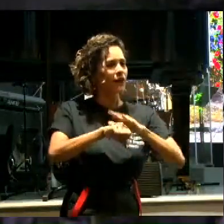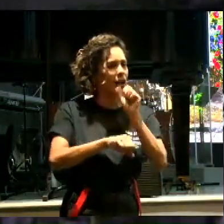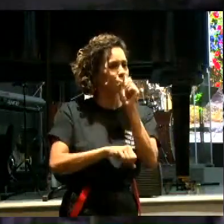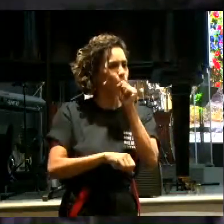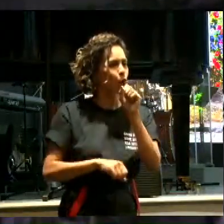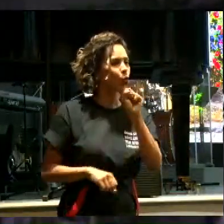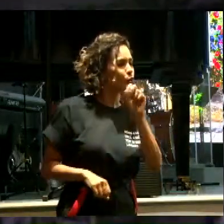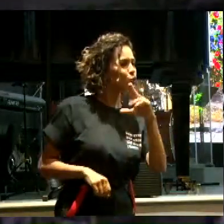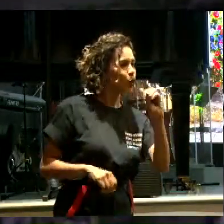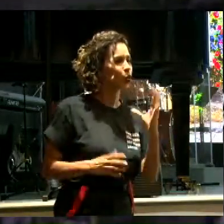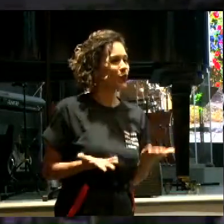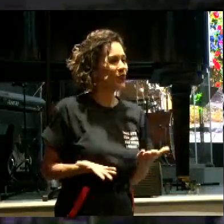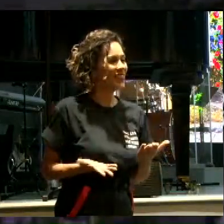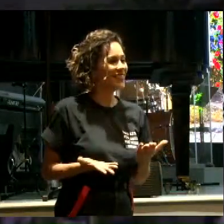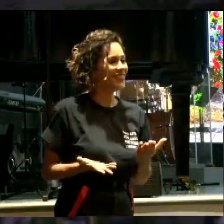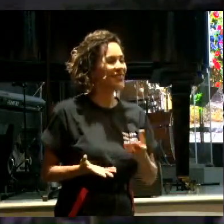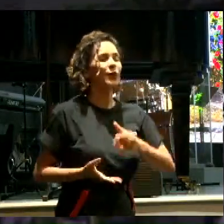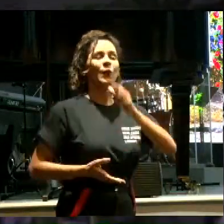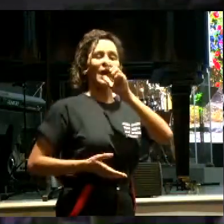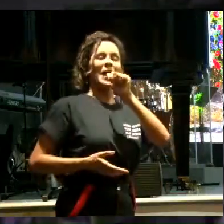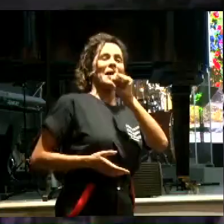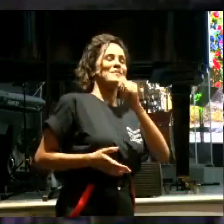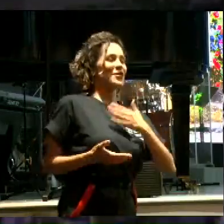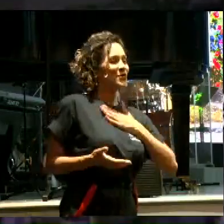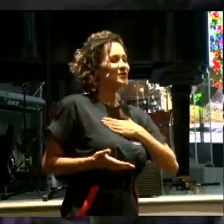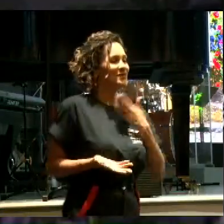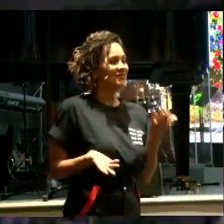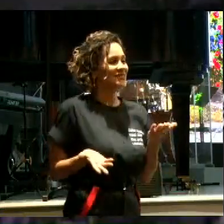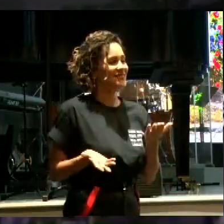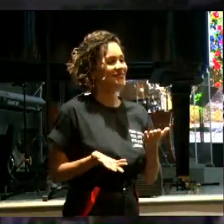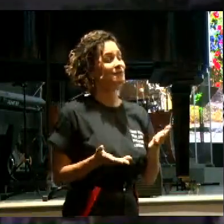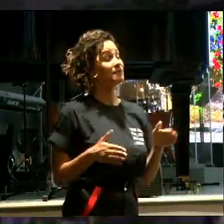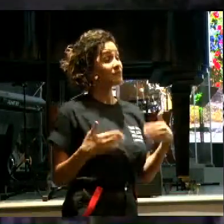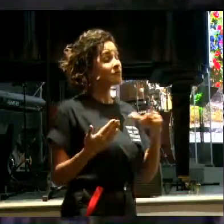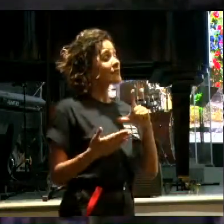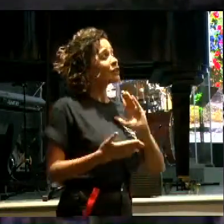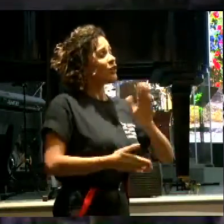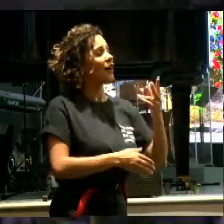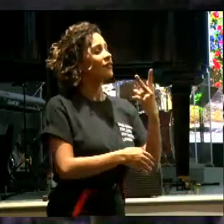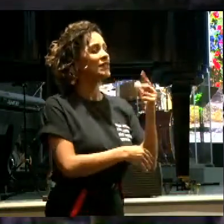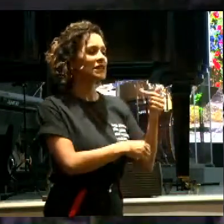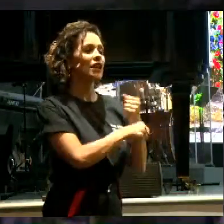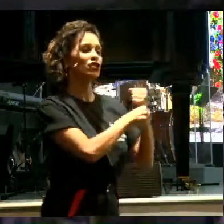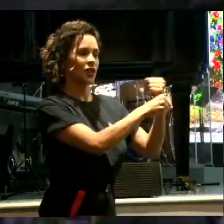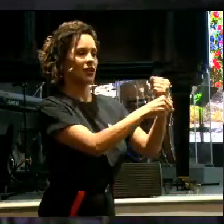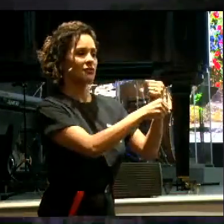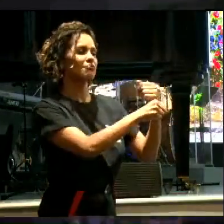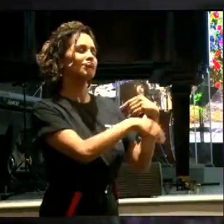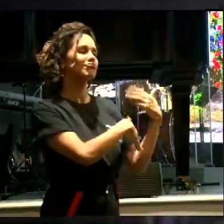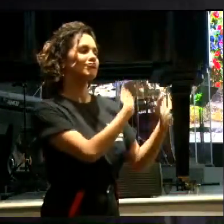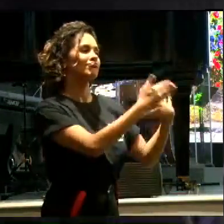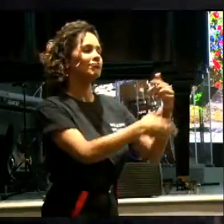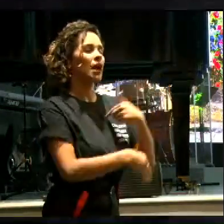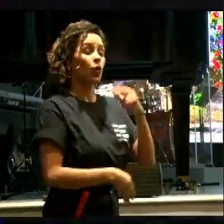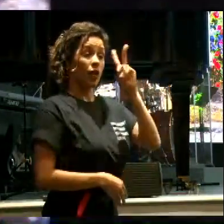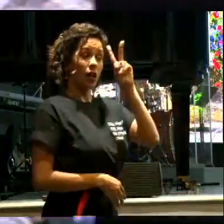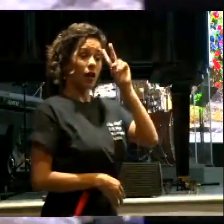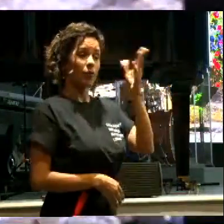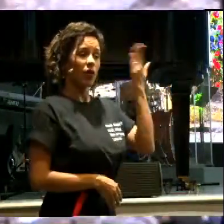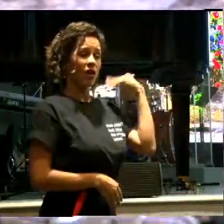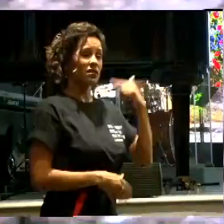e passaram-se 27 anos da minha vida. E eu me lembro que, mesmo desviada, porque eu